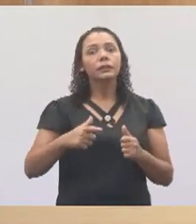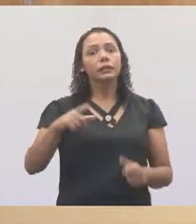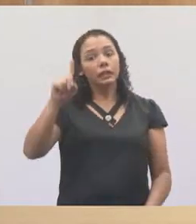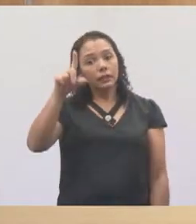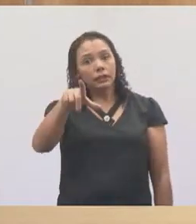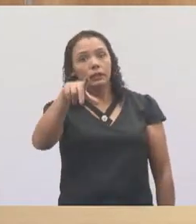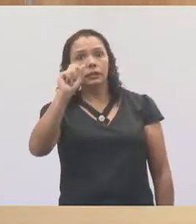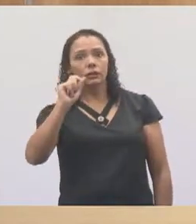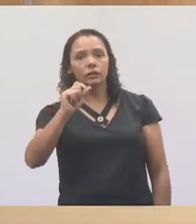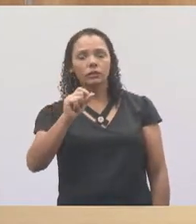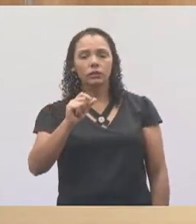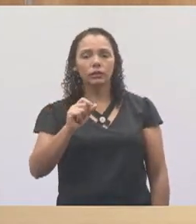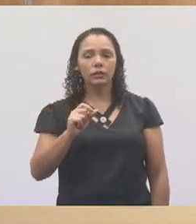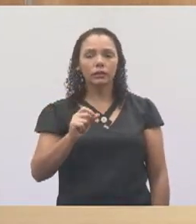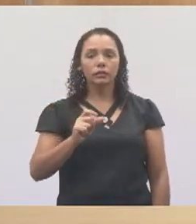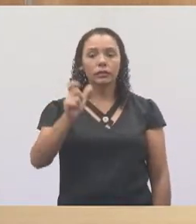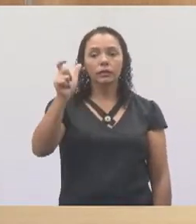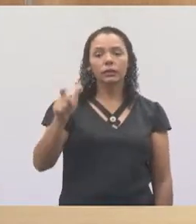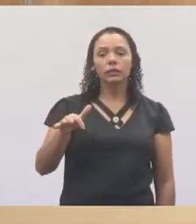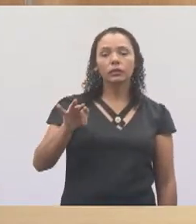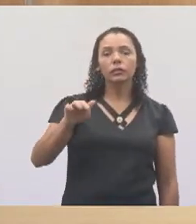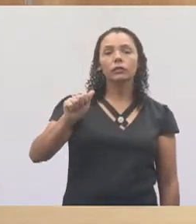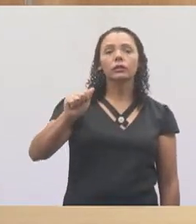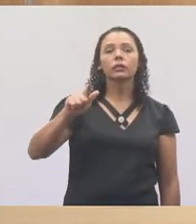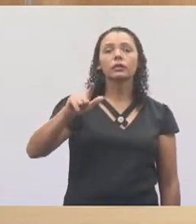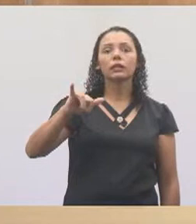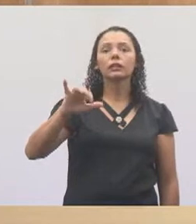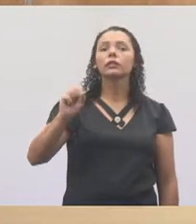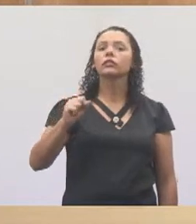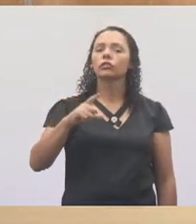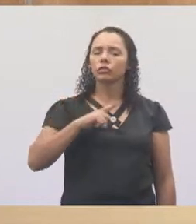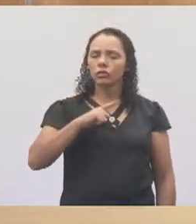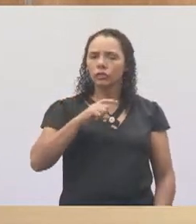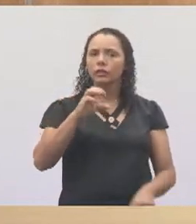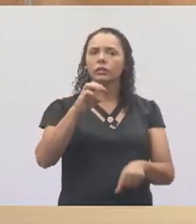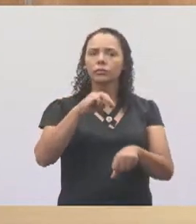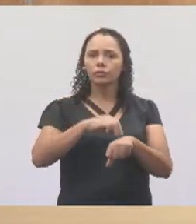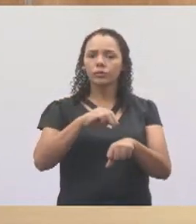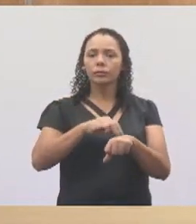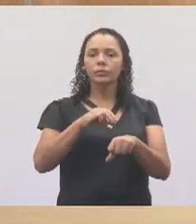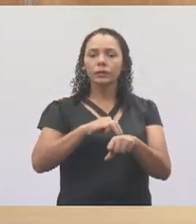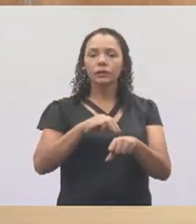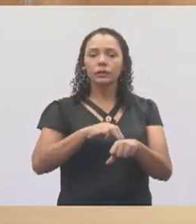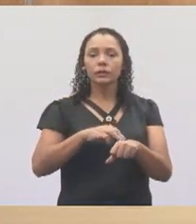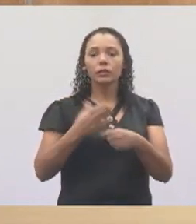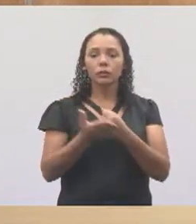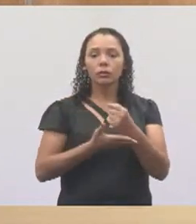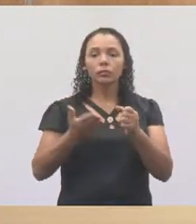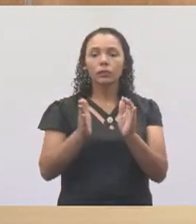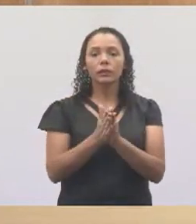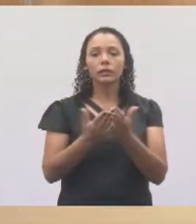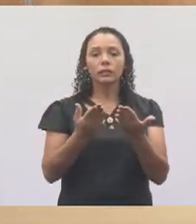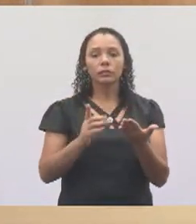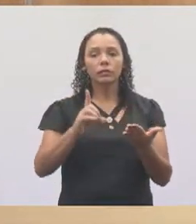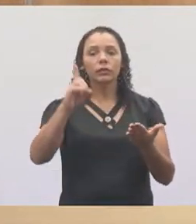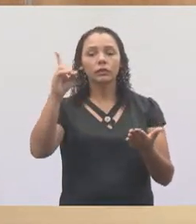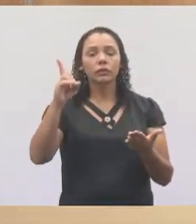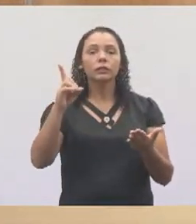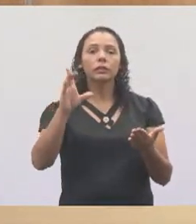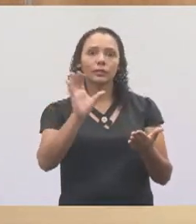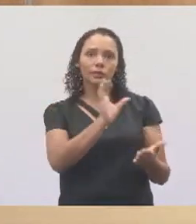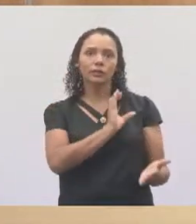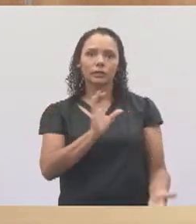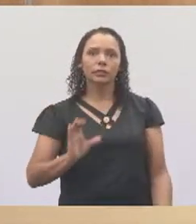missão. E o Tales era vocacionado e tinha uma missão pautada na Bíblia, pautada no cristianismo, não